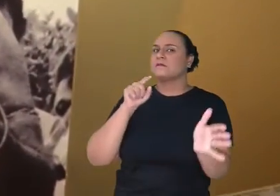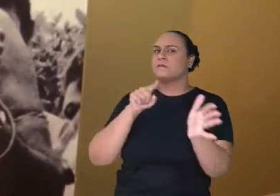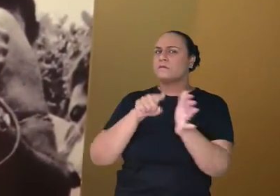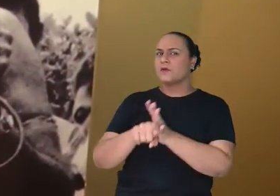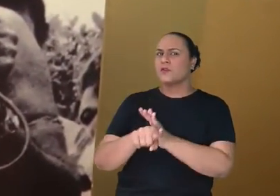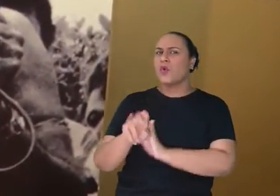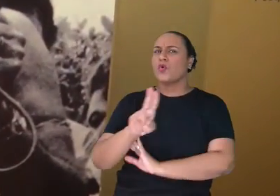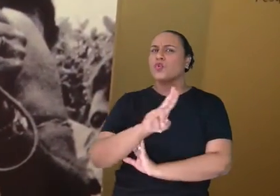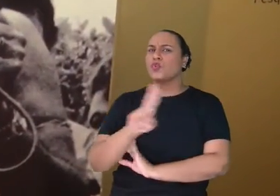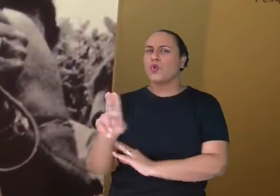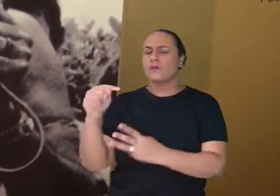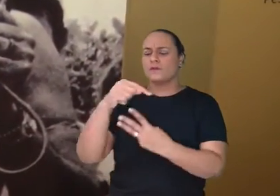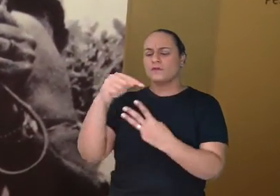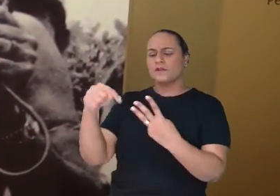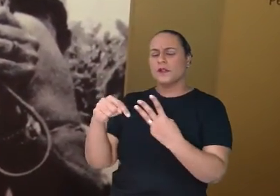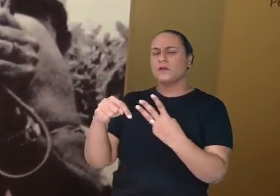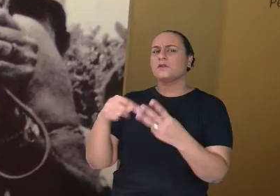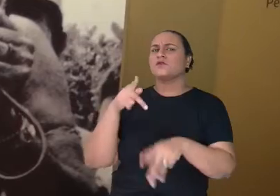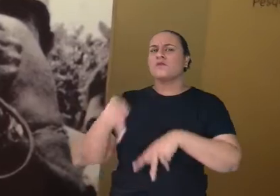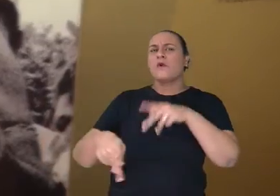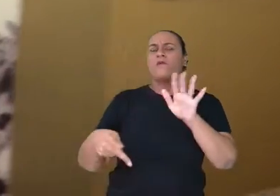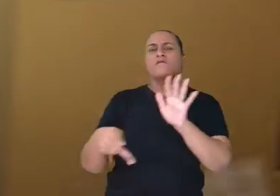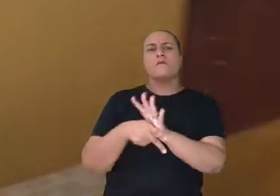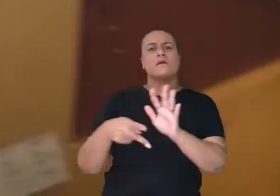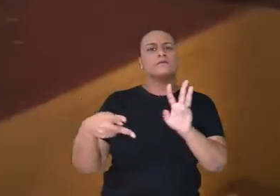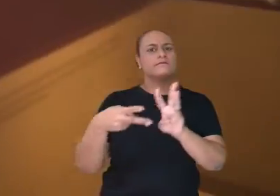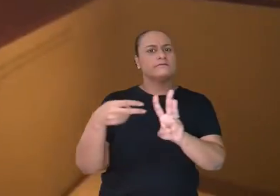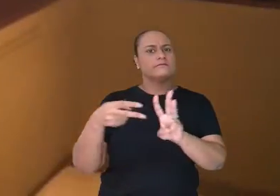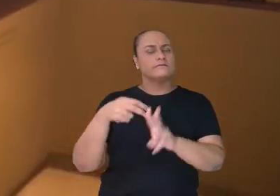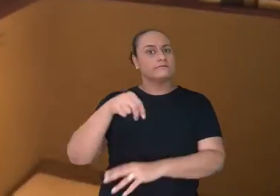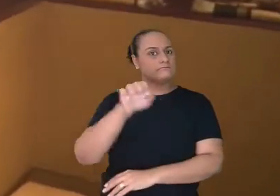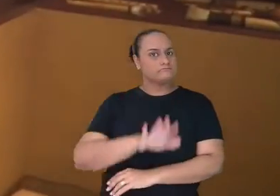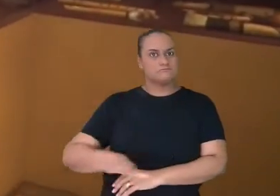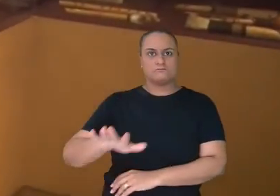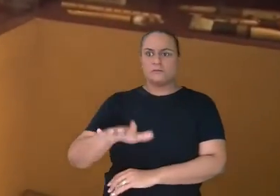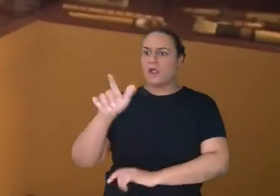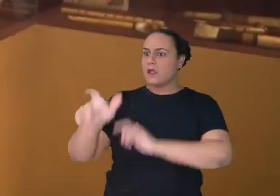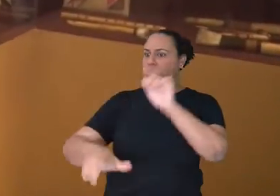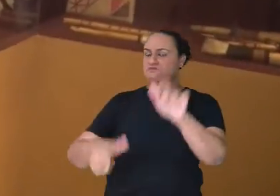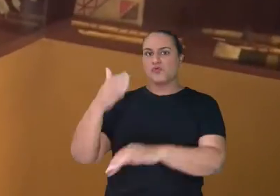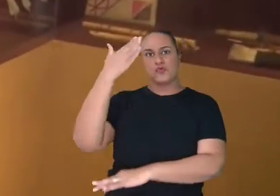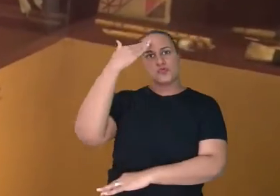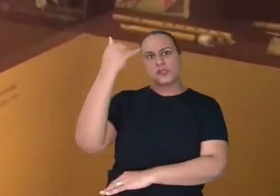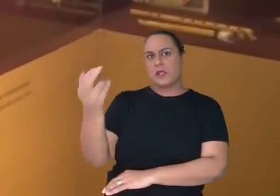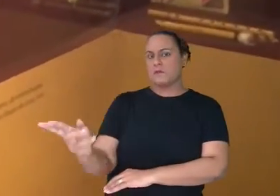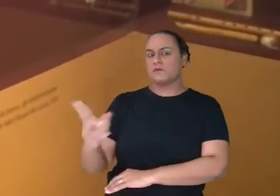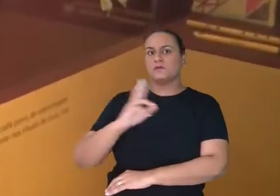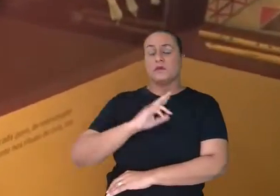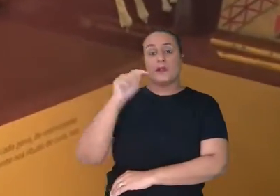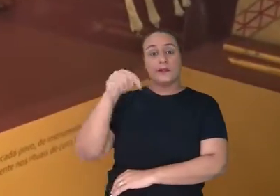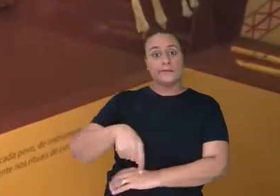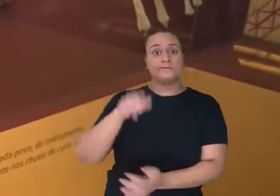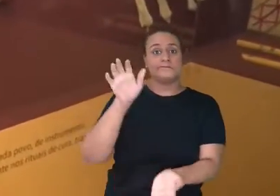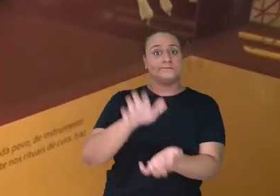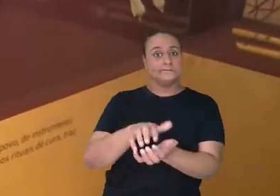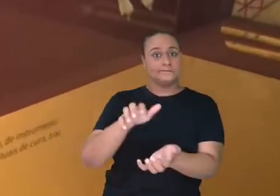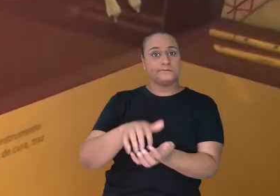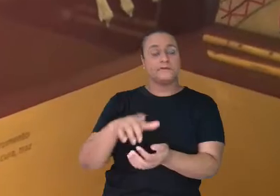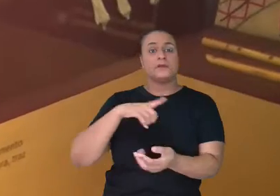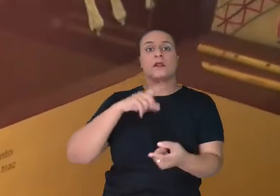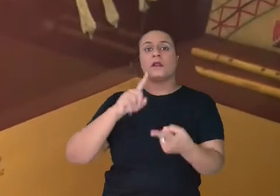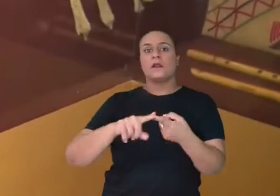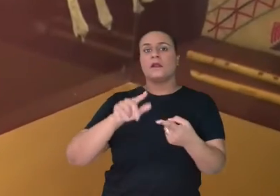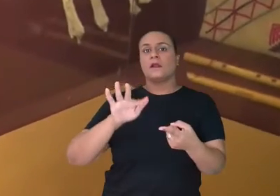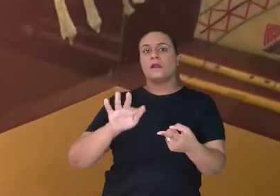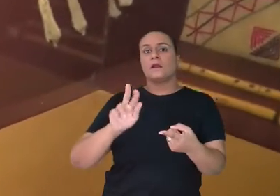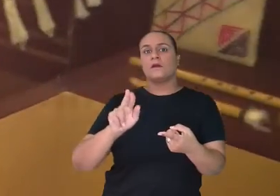nome de 3 povos indígenas do Nordeste, muita gente não sabe. É verdade. Então, só aqui em Pernambuco a gente tem Funiô, a gente